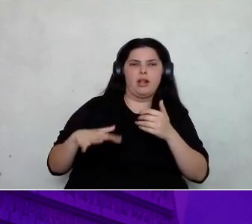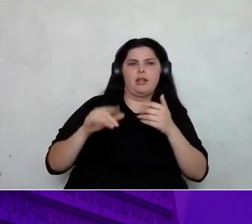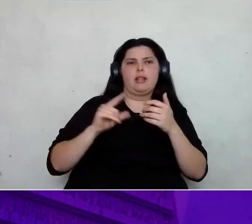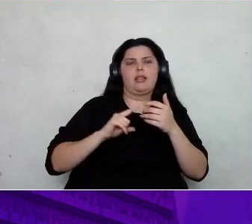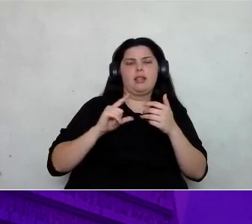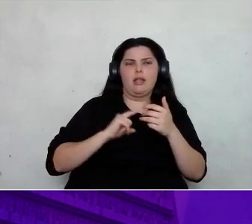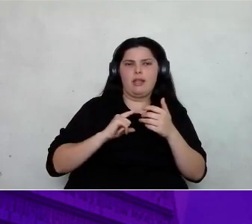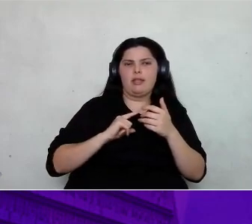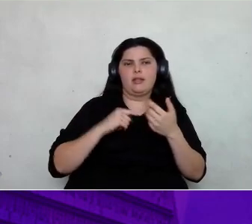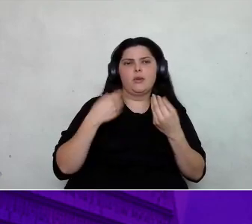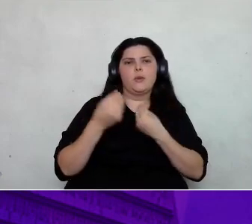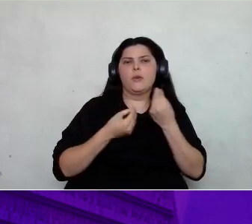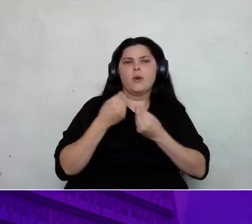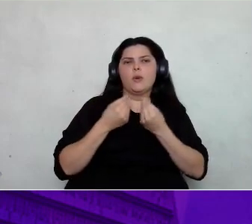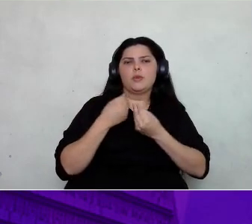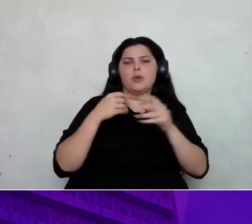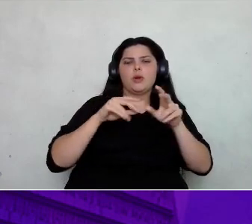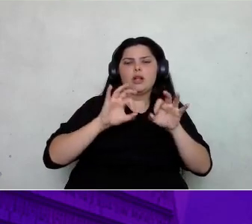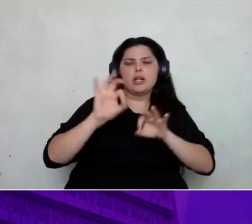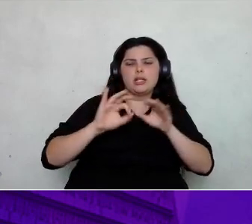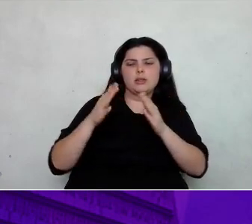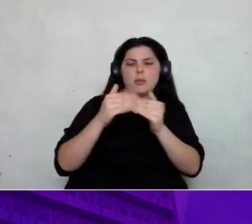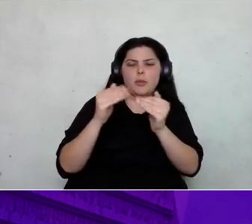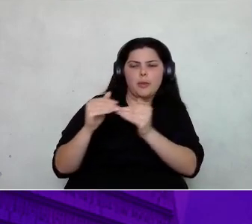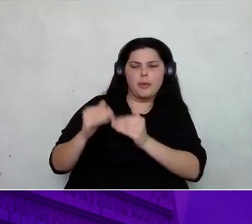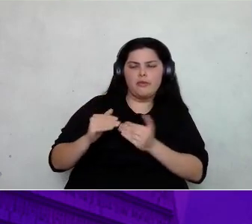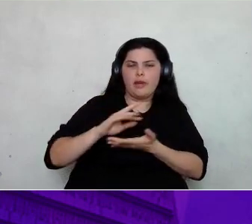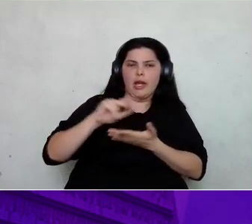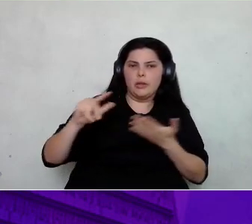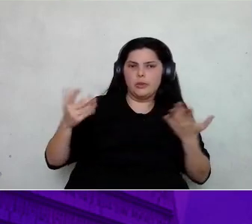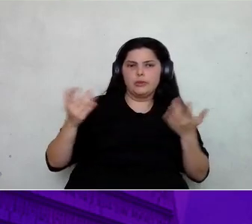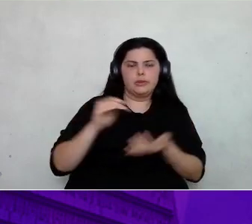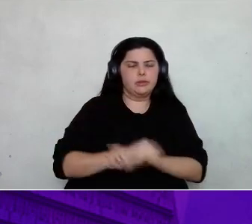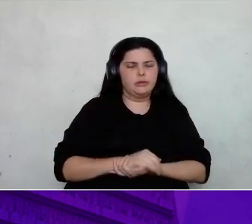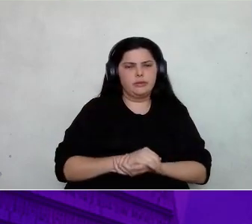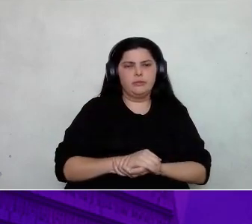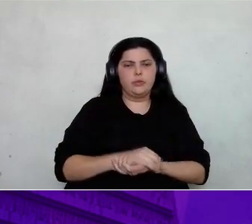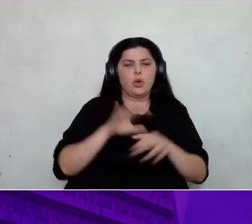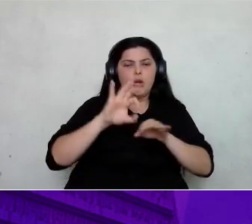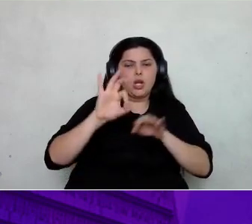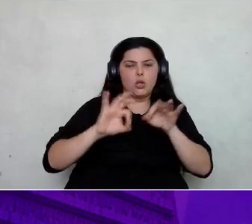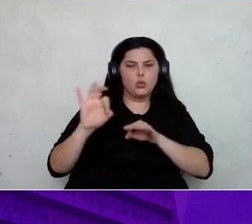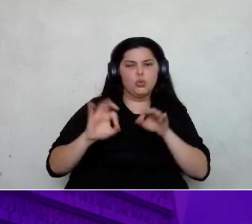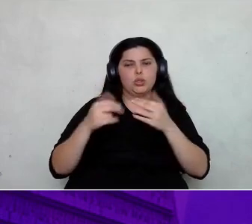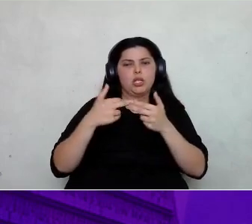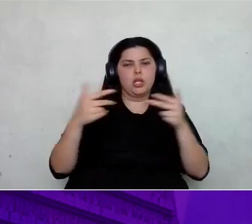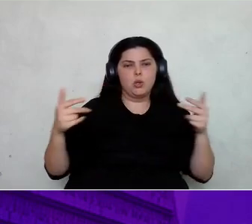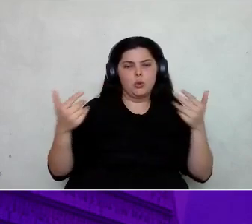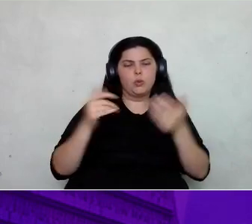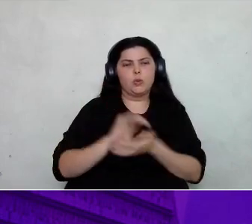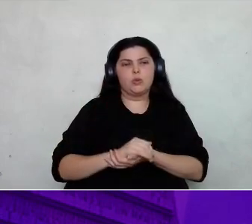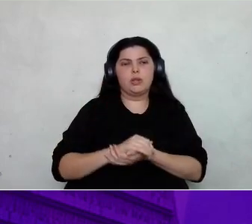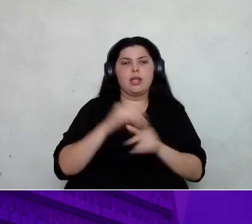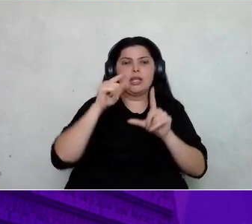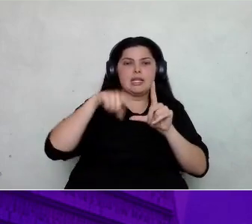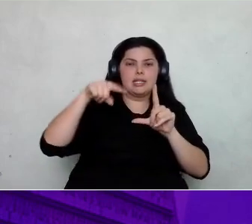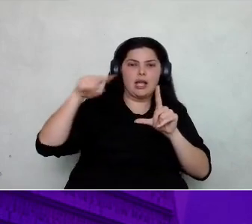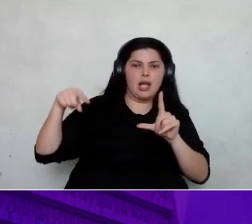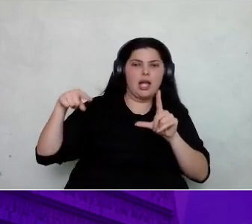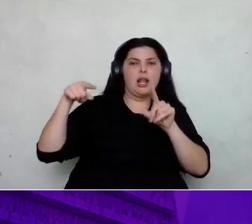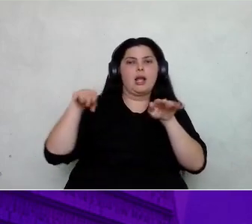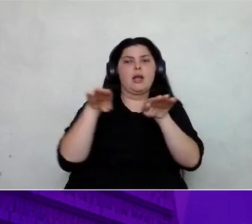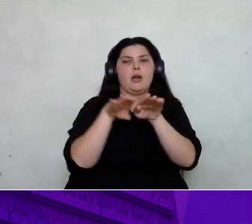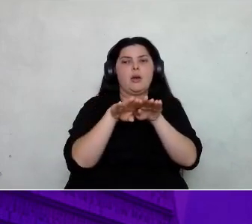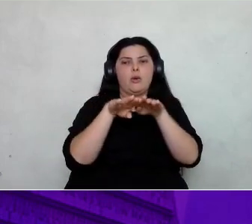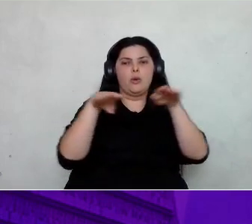está preparando ele para isso? A gente também pode fazer ajustes de recursos, então você tem escalabilidade horizontal e escalabilidade vertical